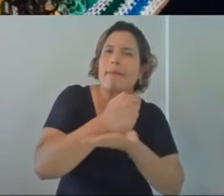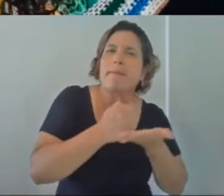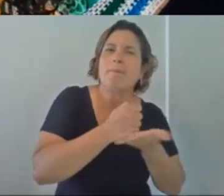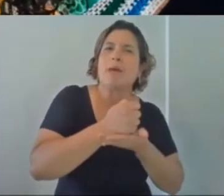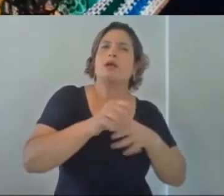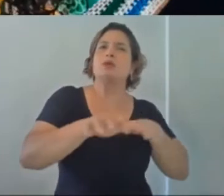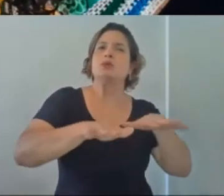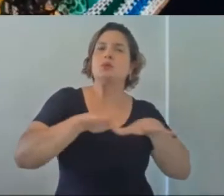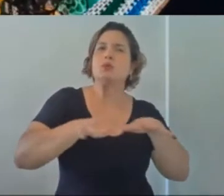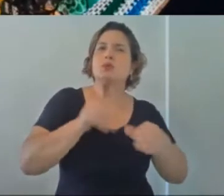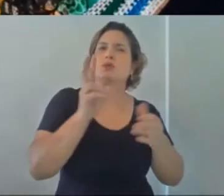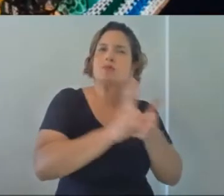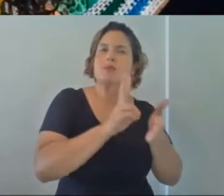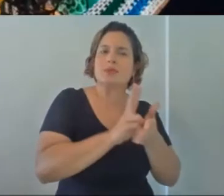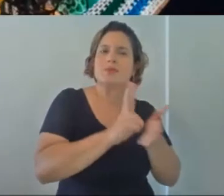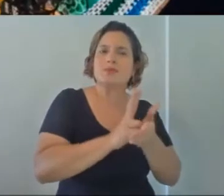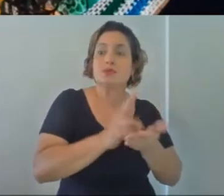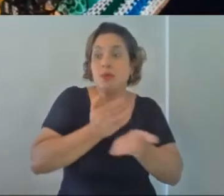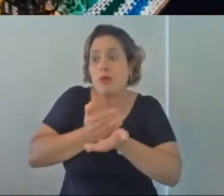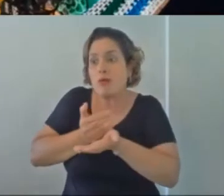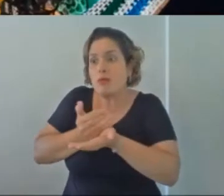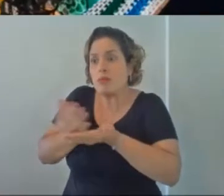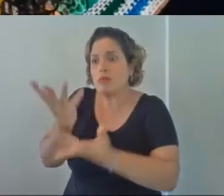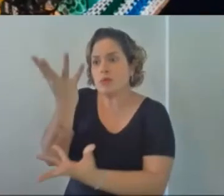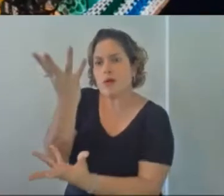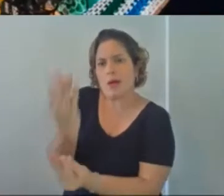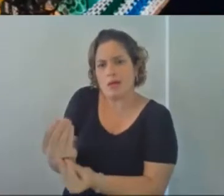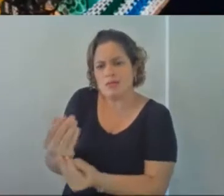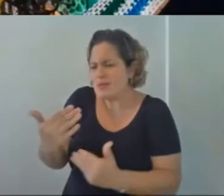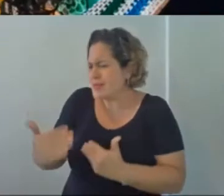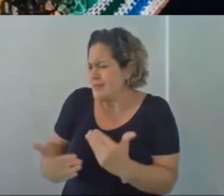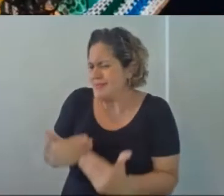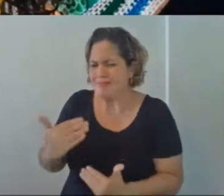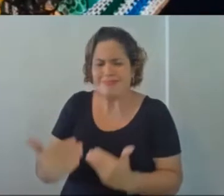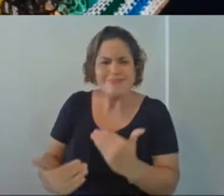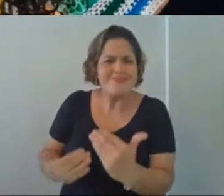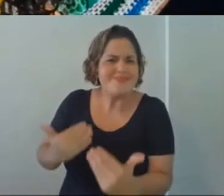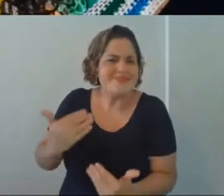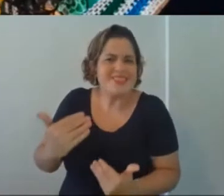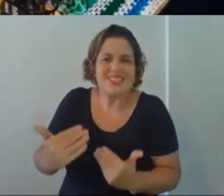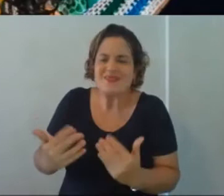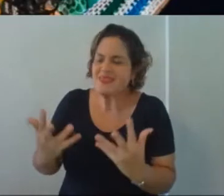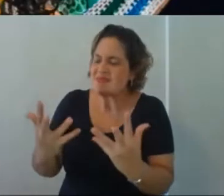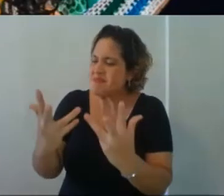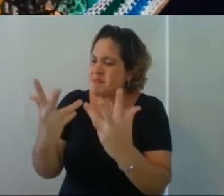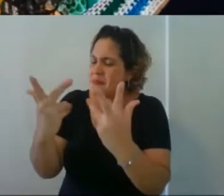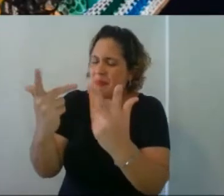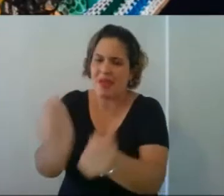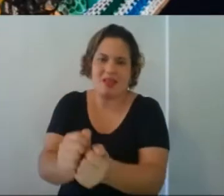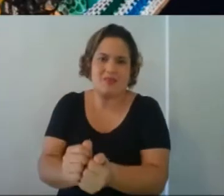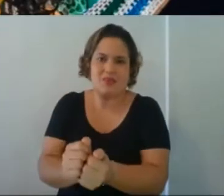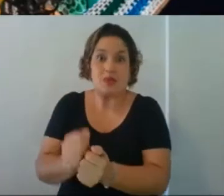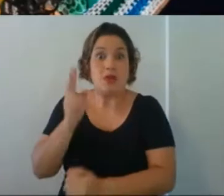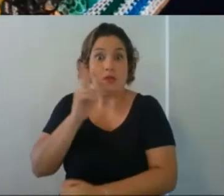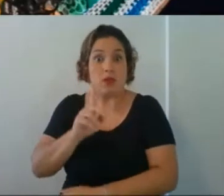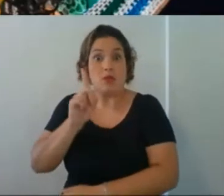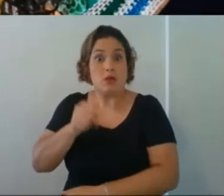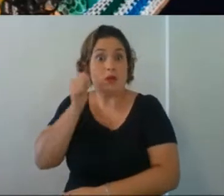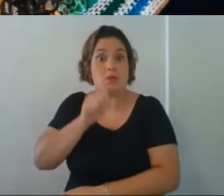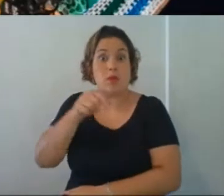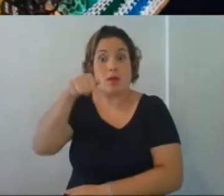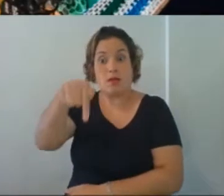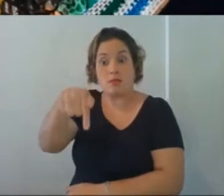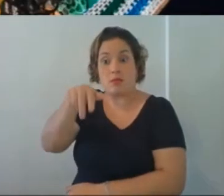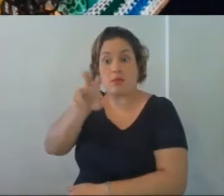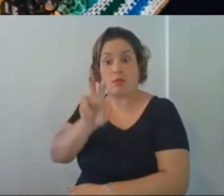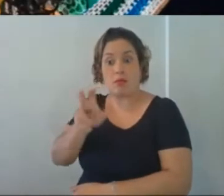movimento, estava se desenvolvendo de uma forma excepcional para uma senhora de 75